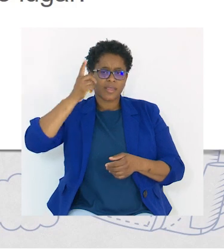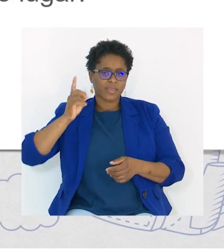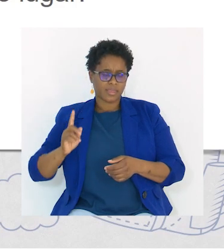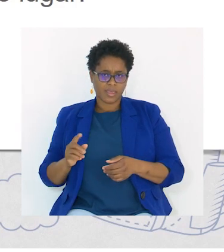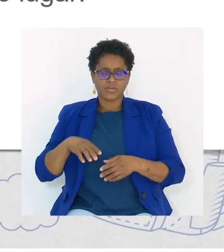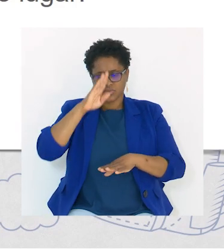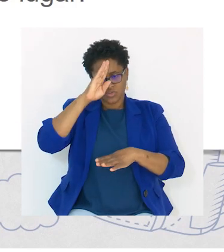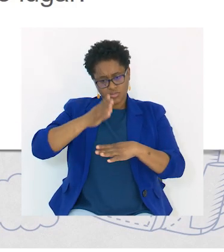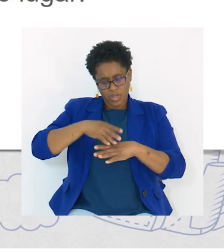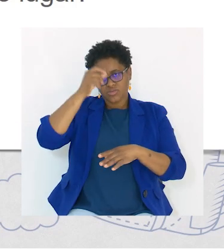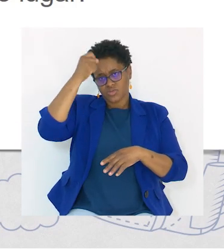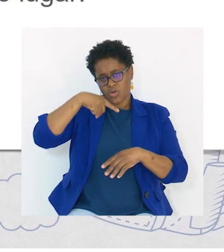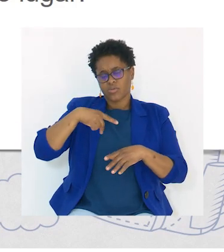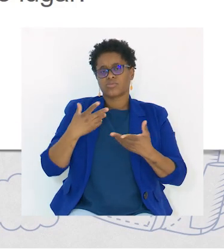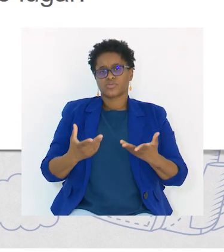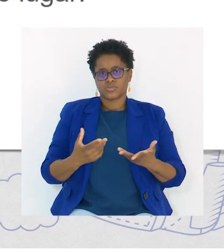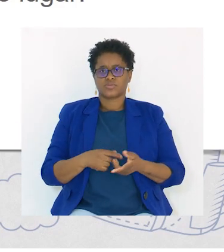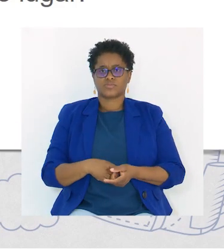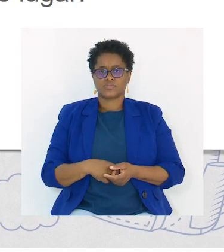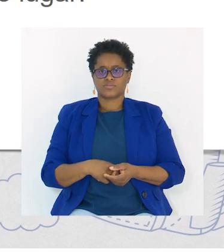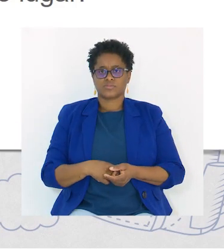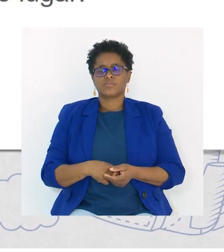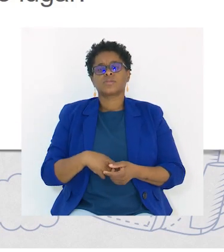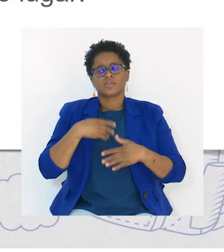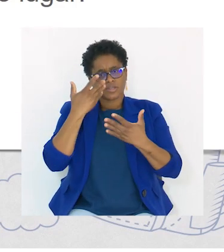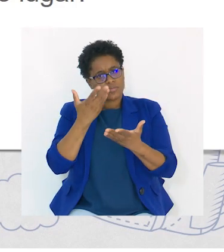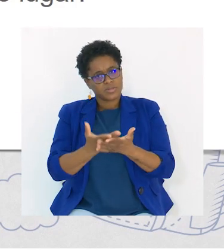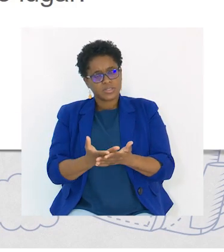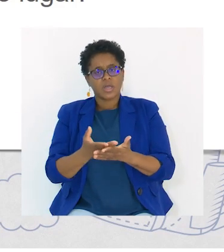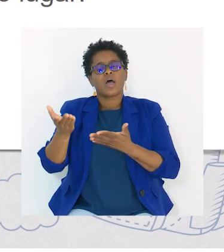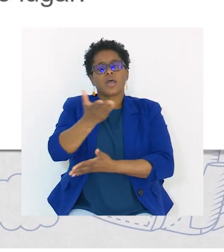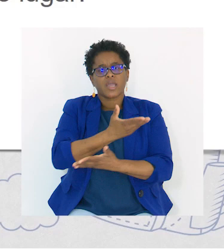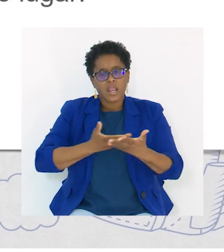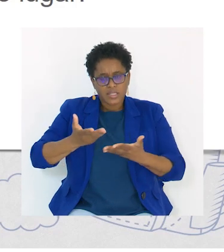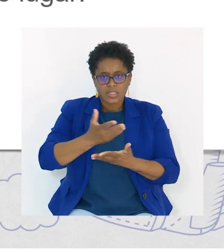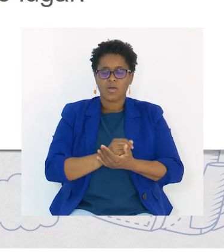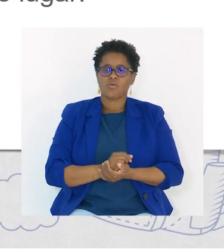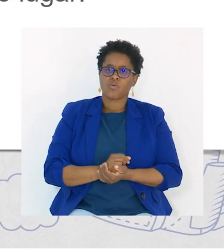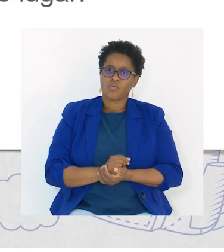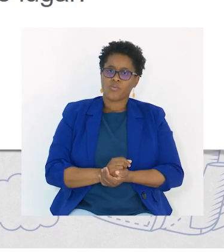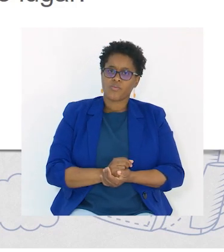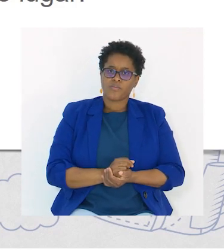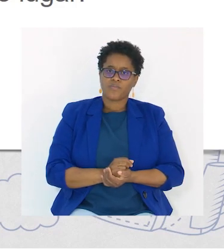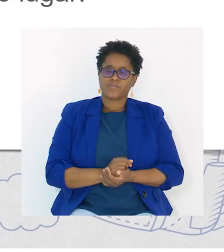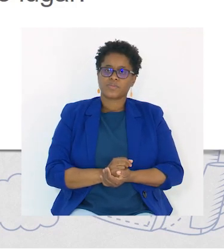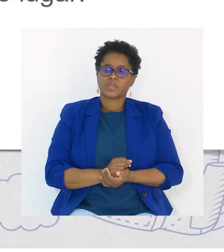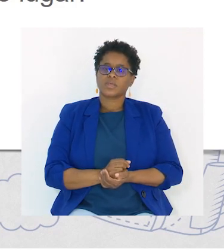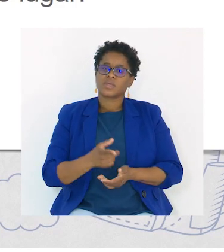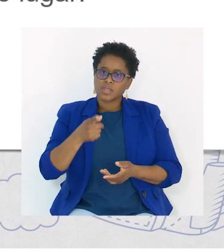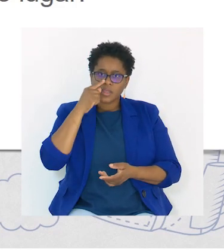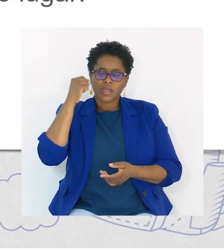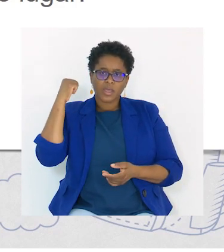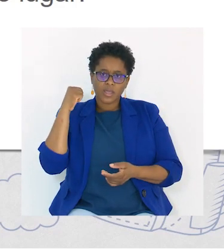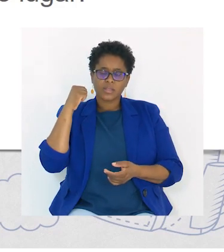os acontecimentos históricos e estabelecer a relação entre eles